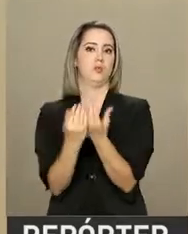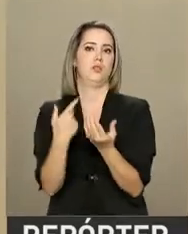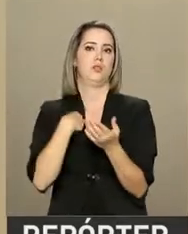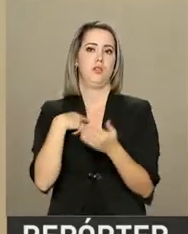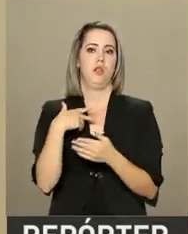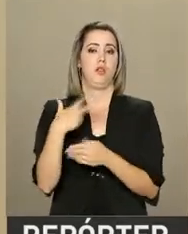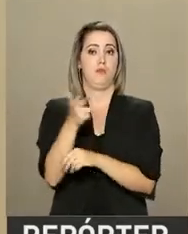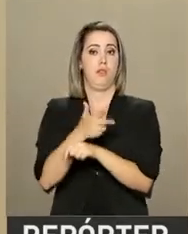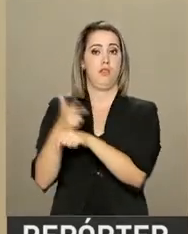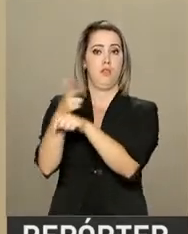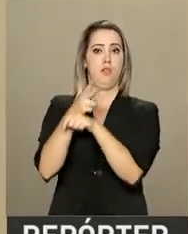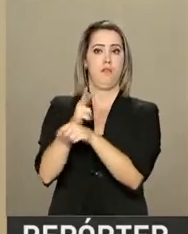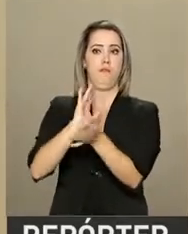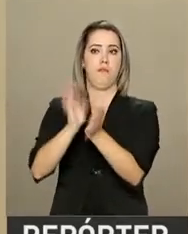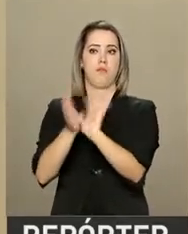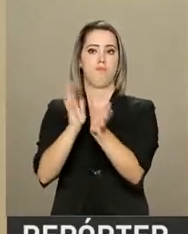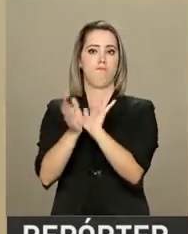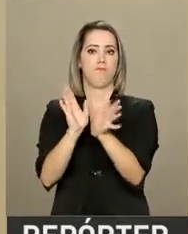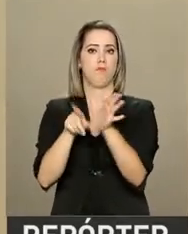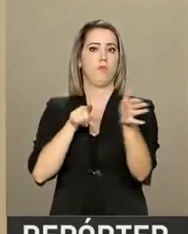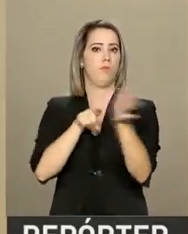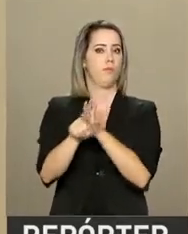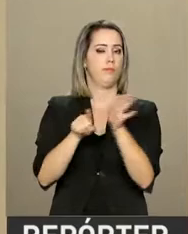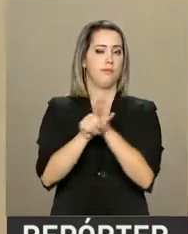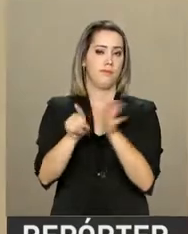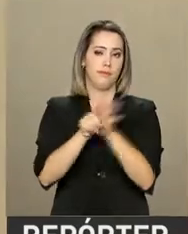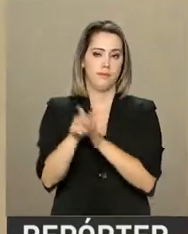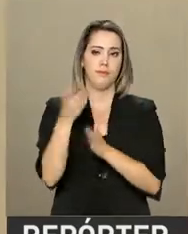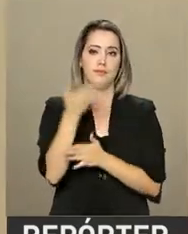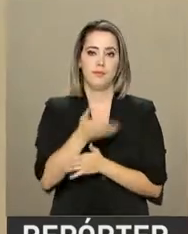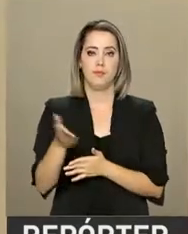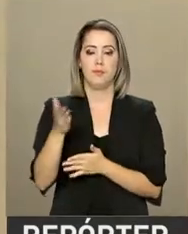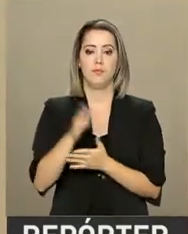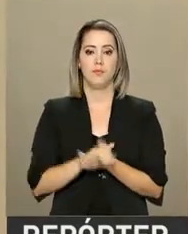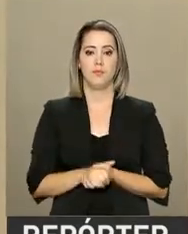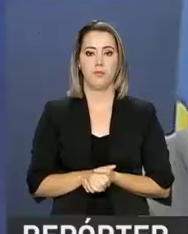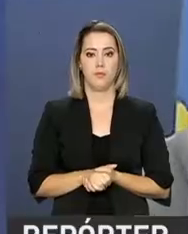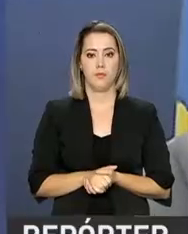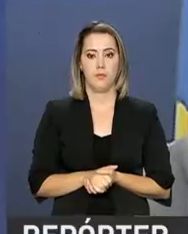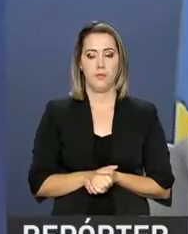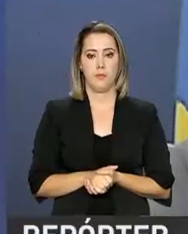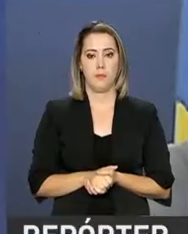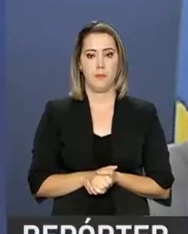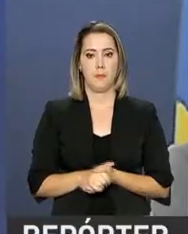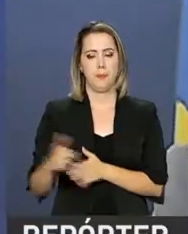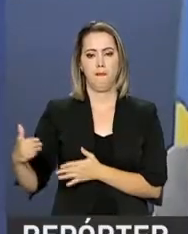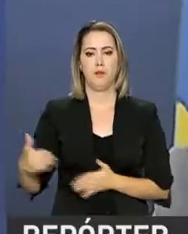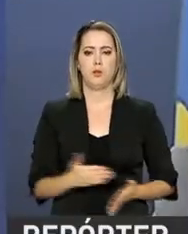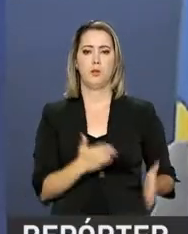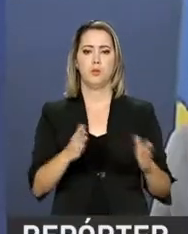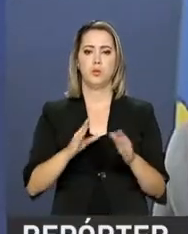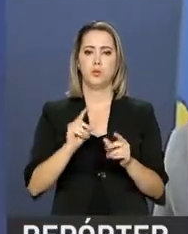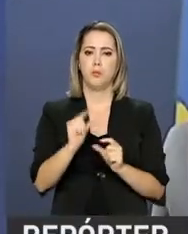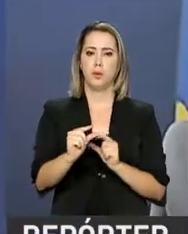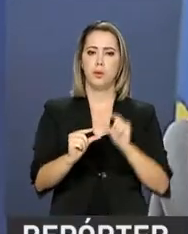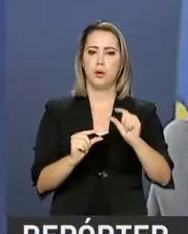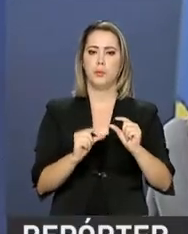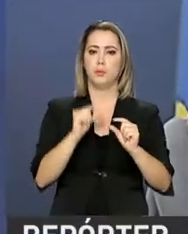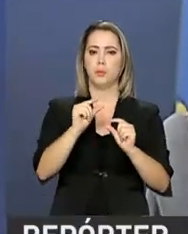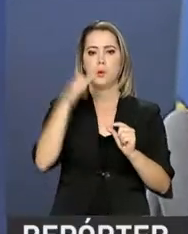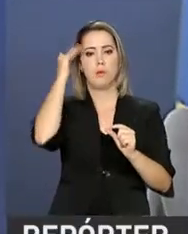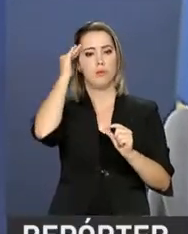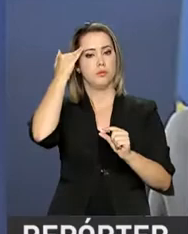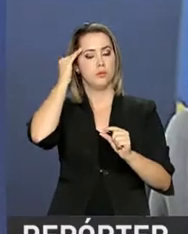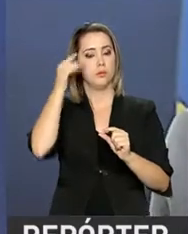vídeo contendo questões traduzidas na linguagem brasileira de sinais em vídeo, Libras. É o rumo que pouco a pouco vai sendo